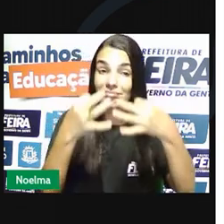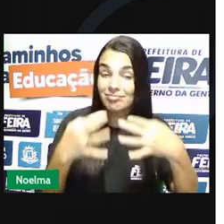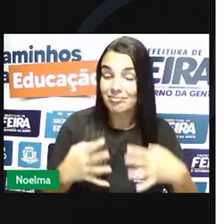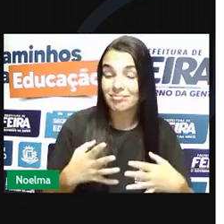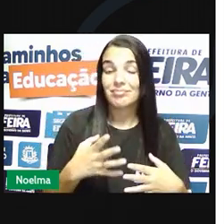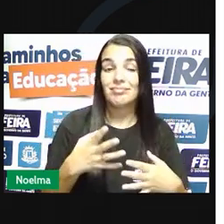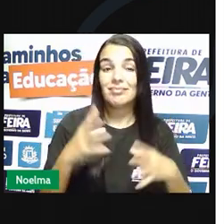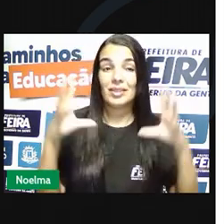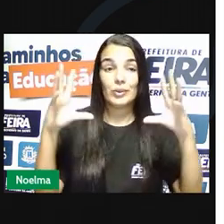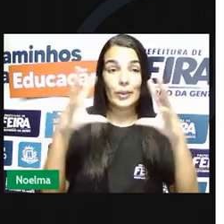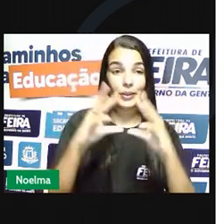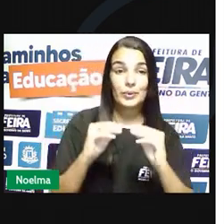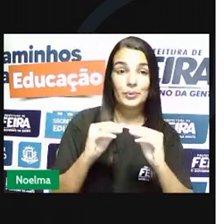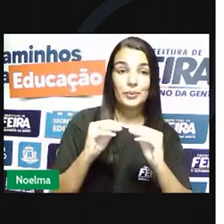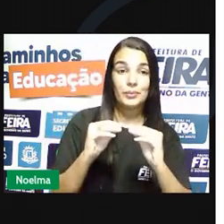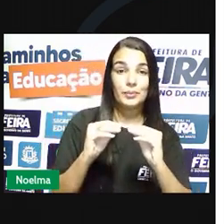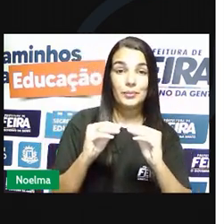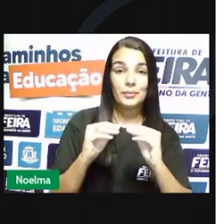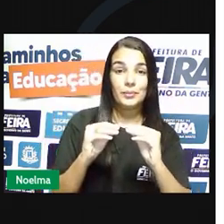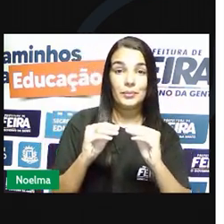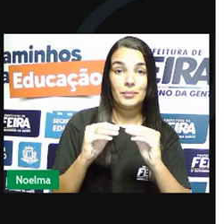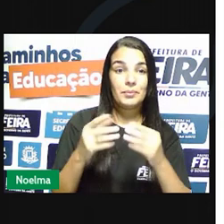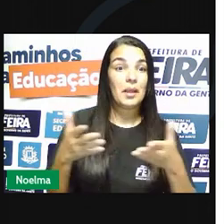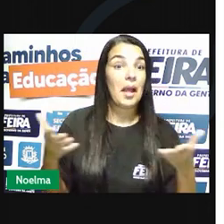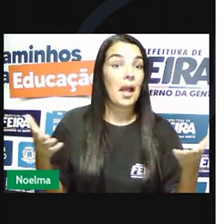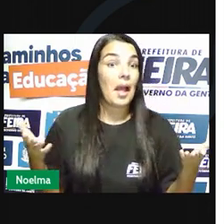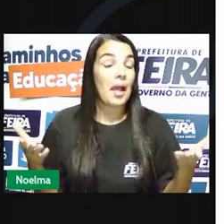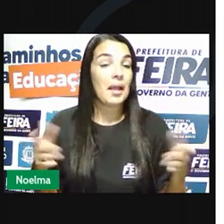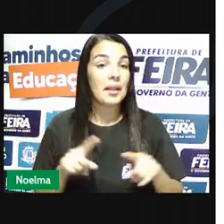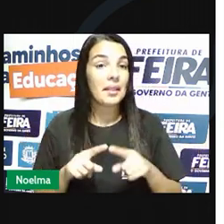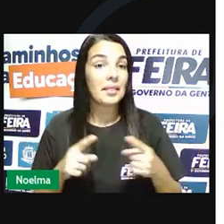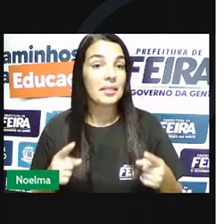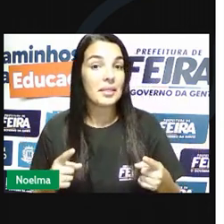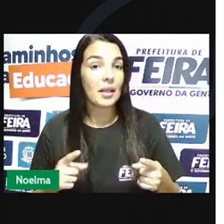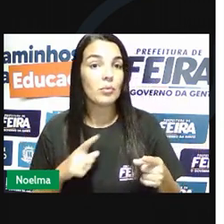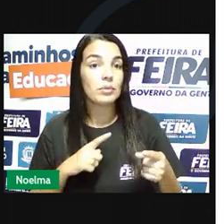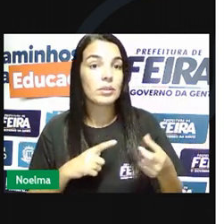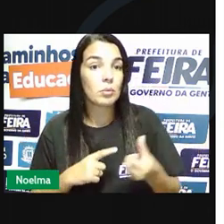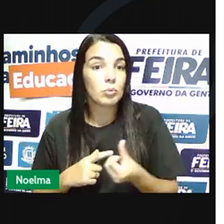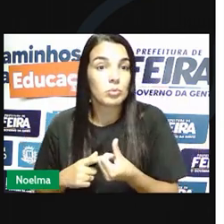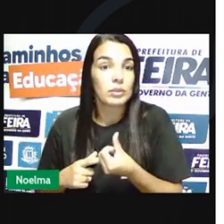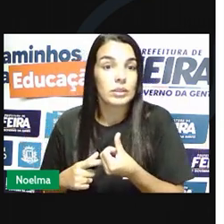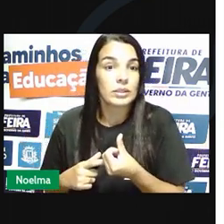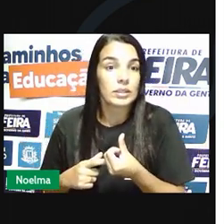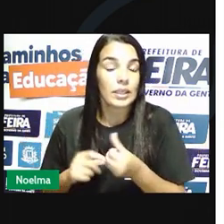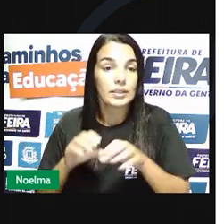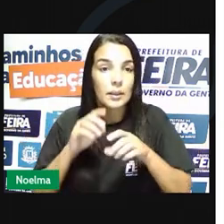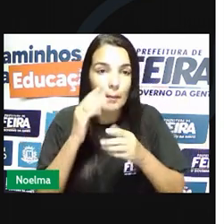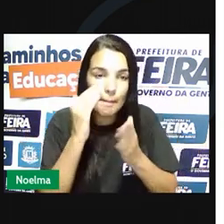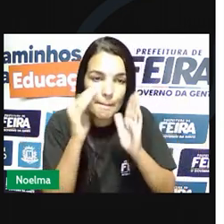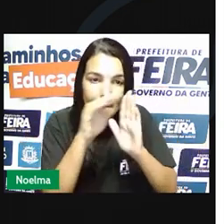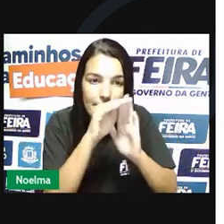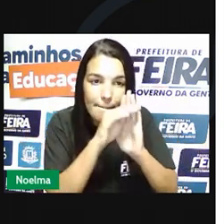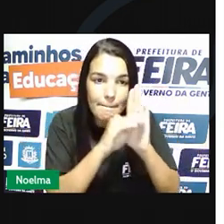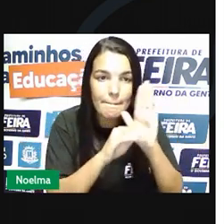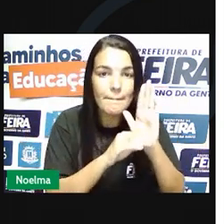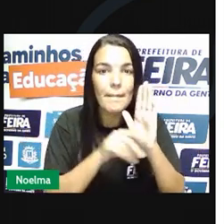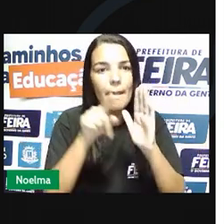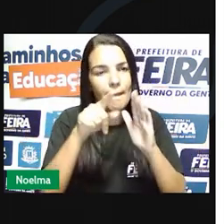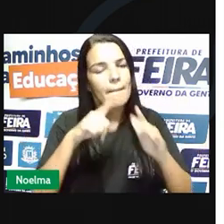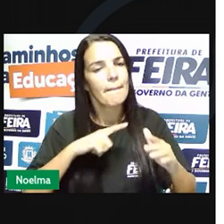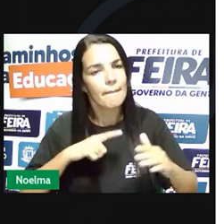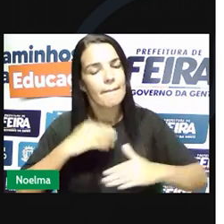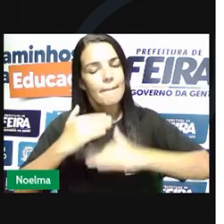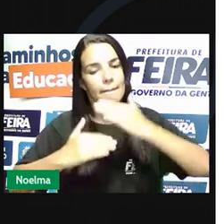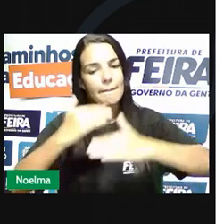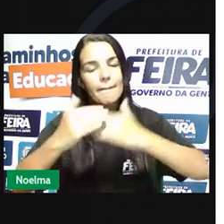geral de tudo que você apresentou. E aí, cumprindo esses 6 passos, você vai ter, com certeza, uma boa sequência para